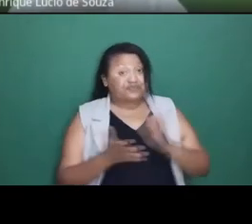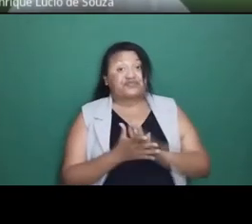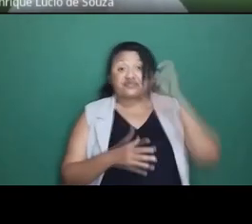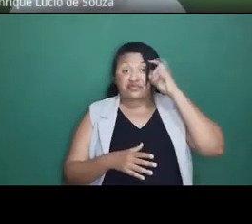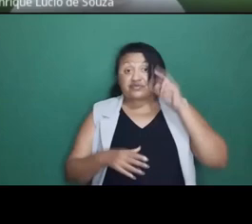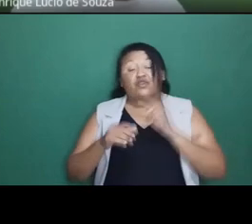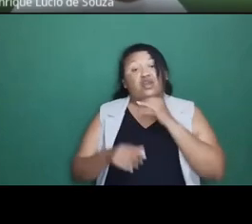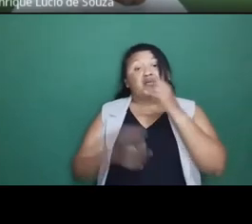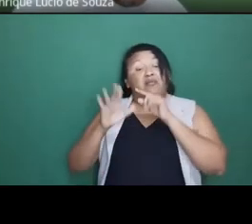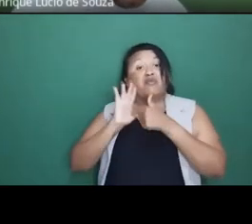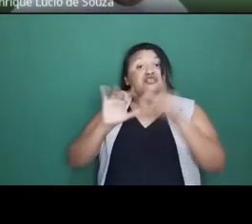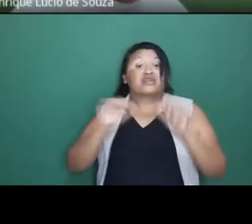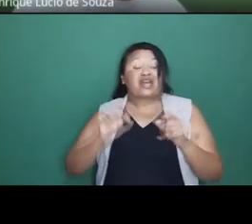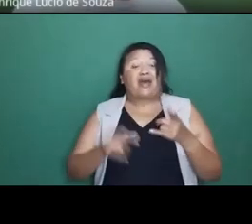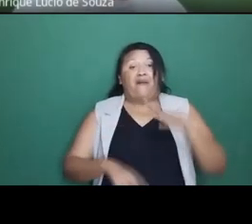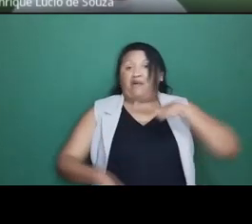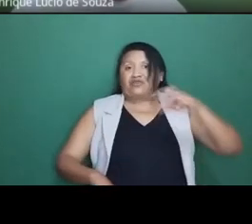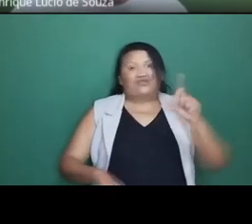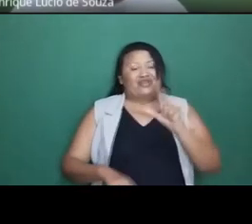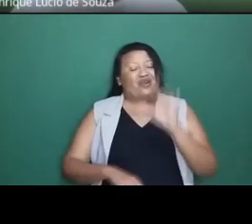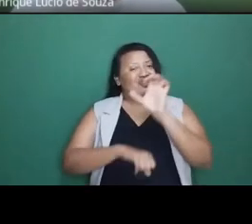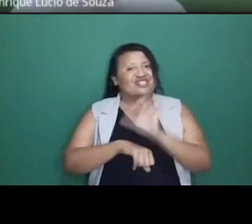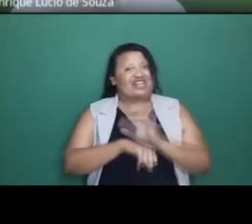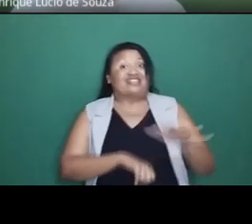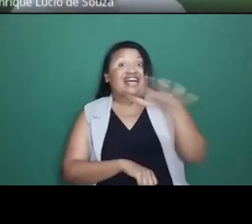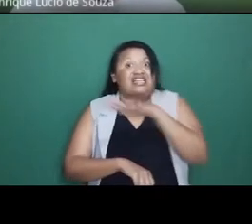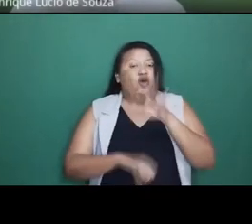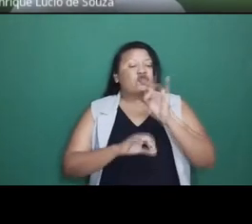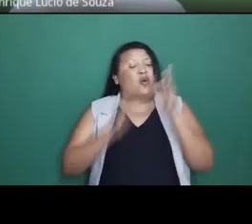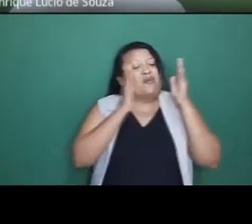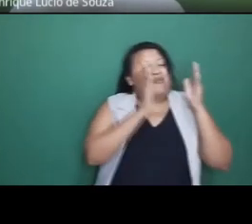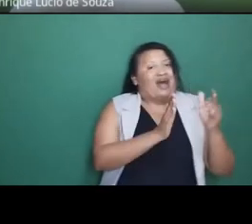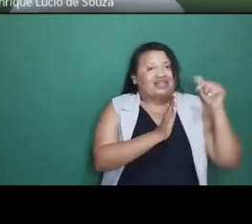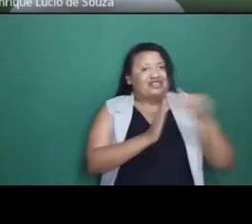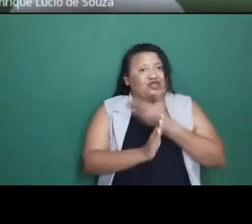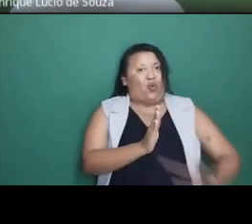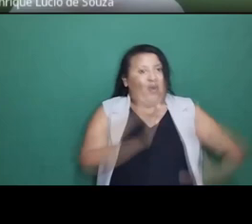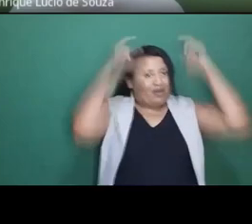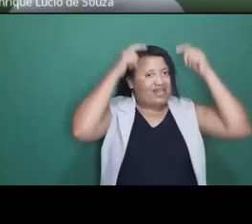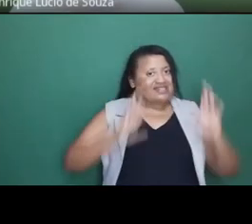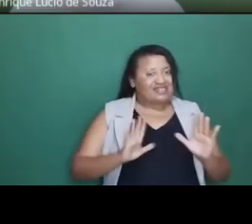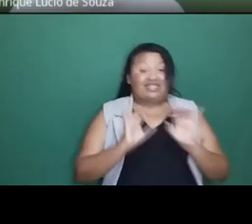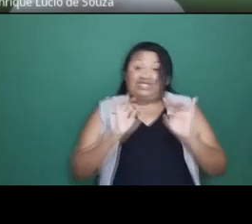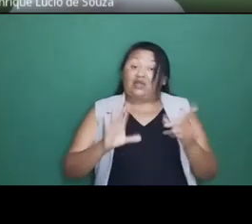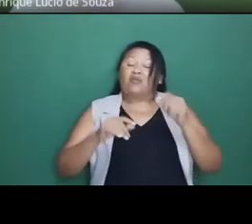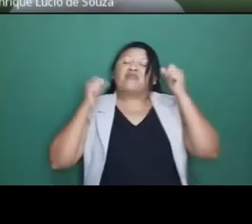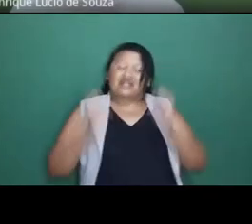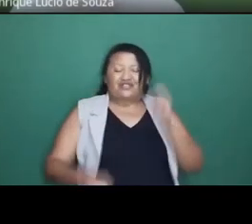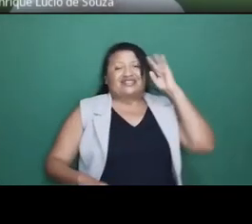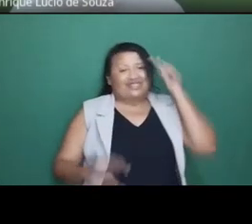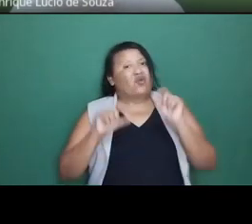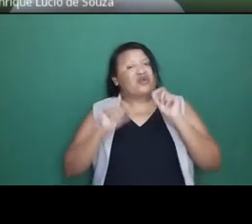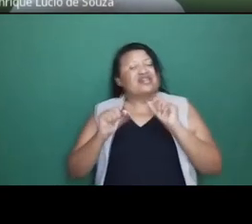não era o estado nação mas é apenas parte de uma monarquia só se é possível entender melhor o que